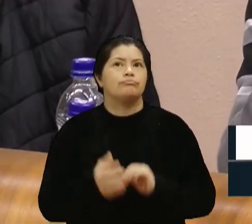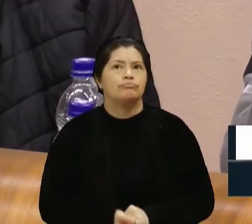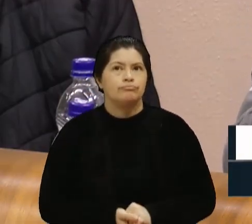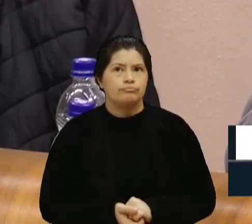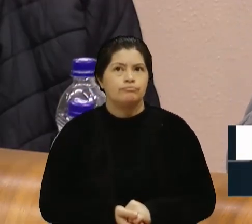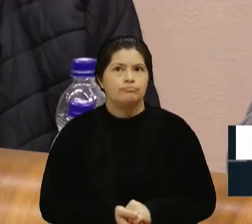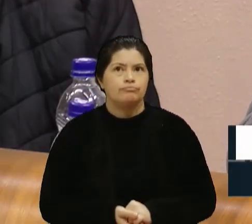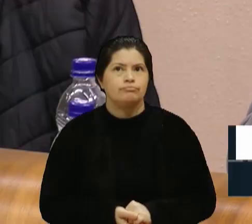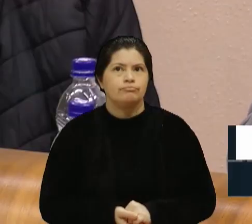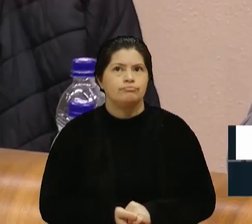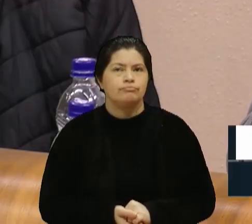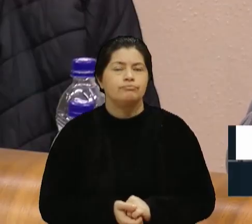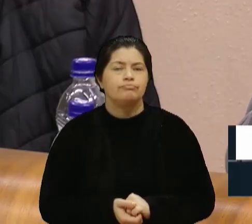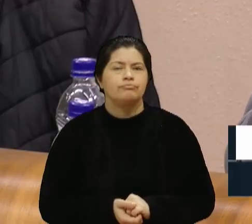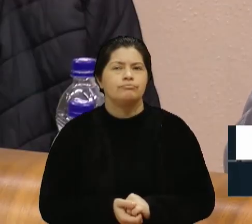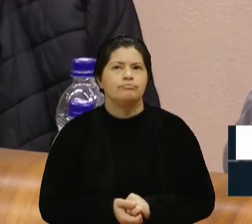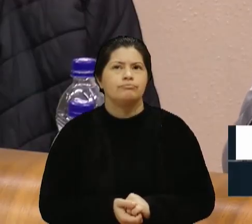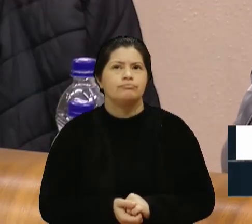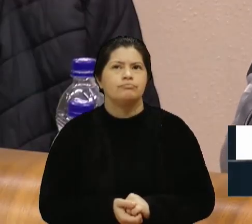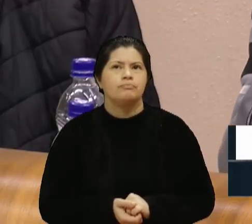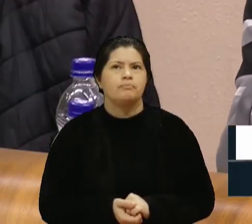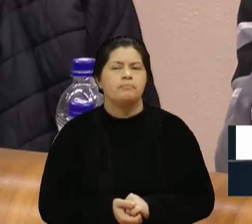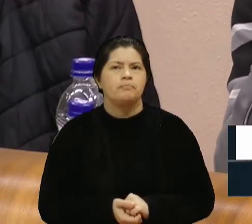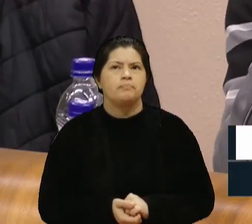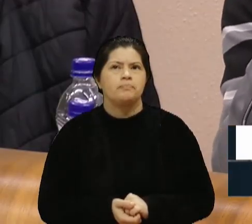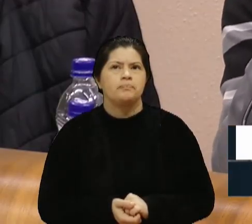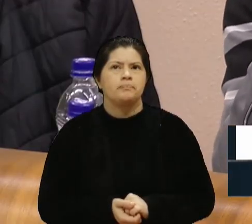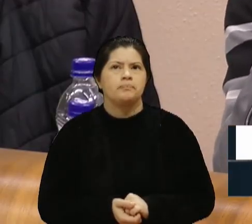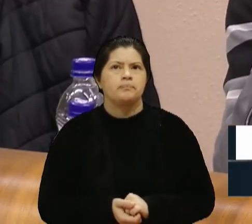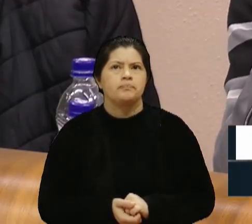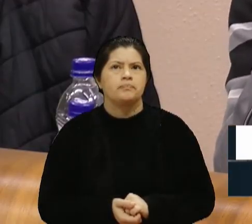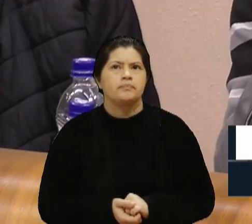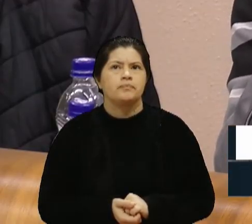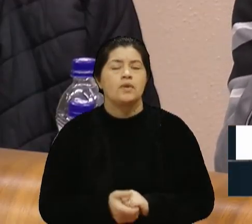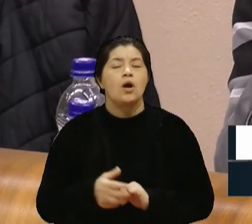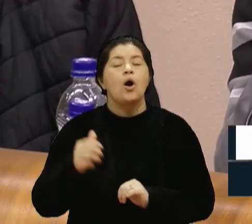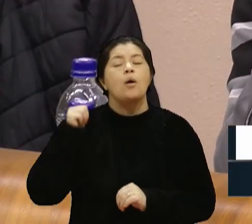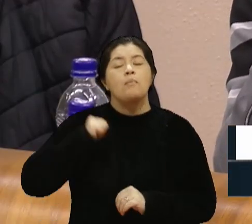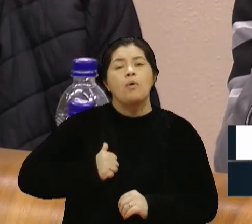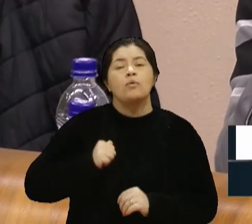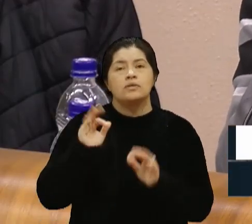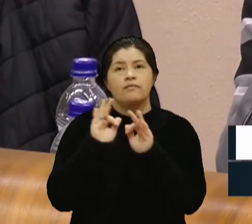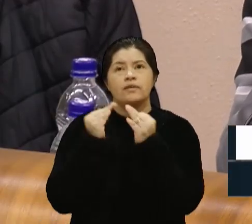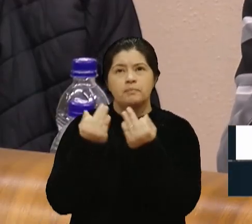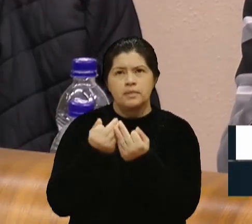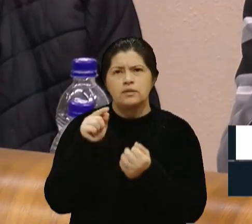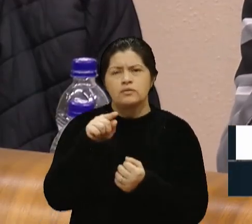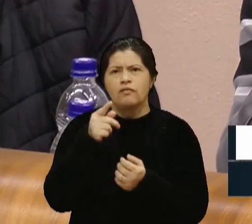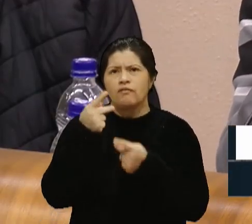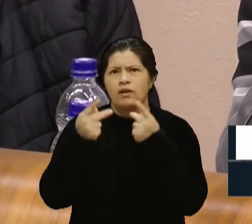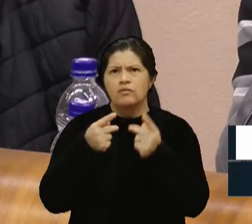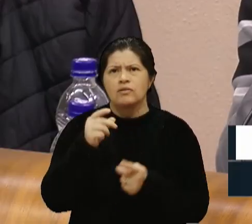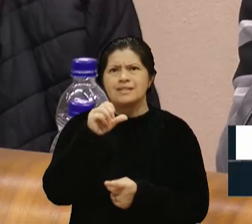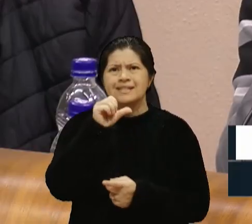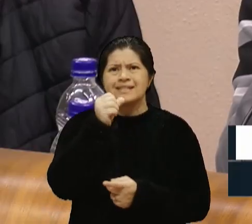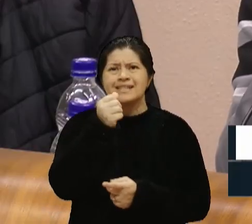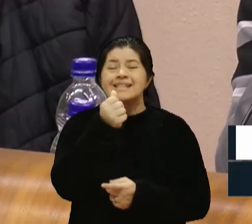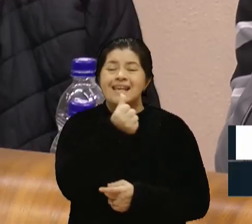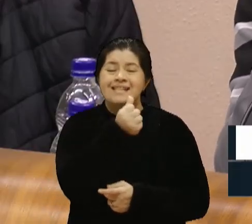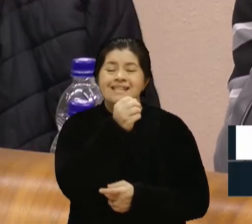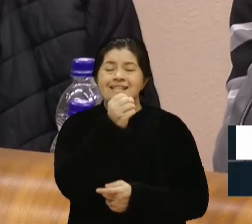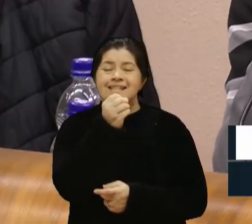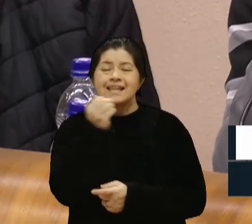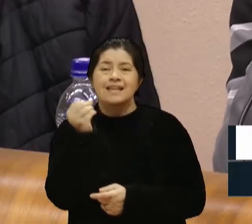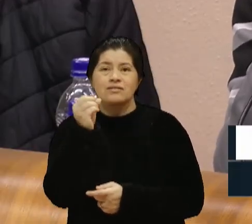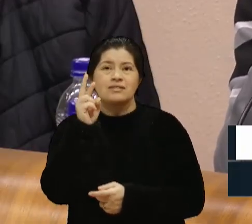detalhe, vereador Ramon, o Bolsa Família que o senhor falou, ela é de R$600 para morador de